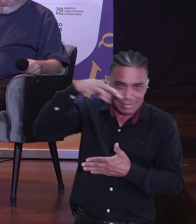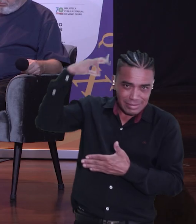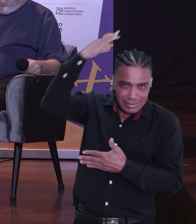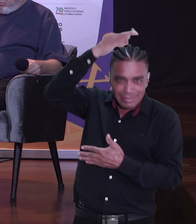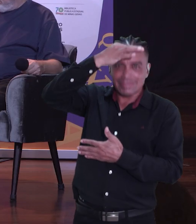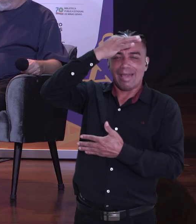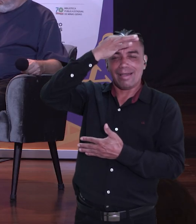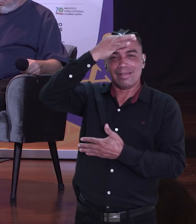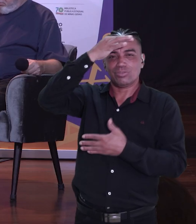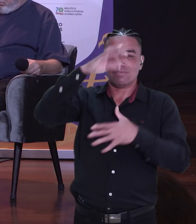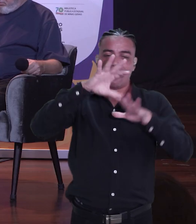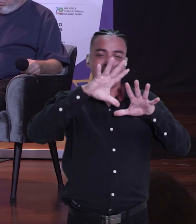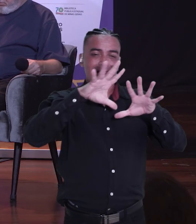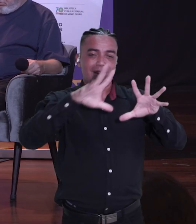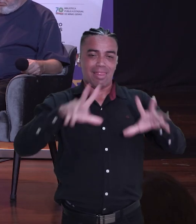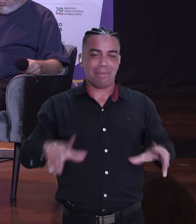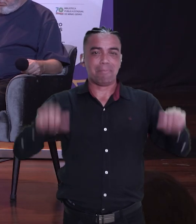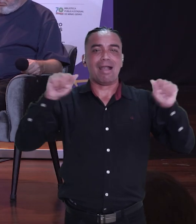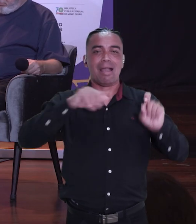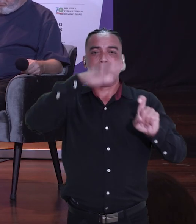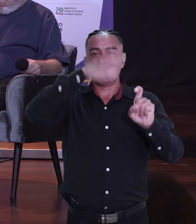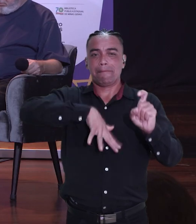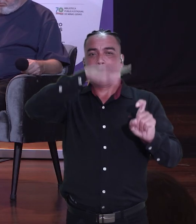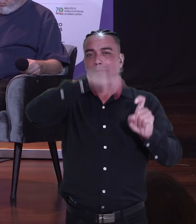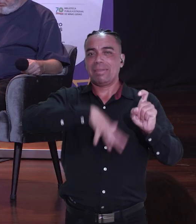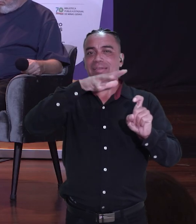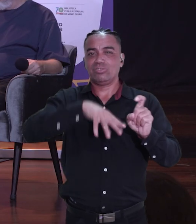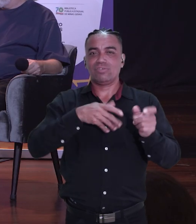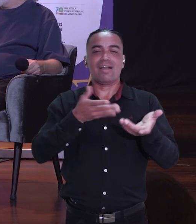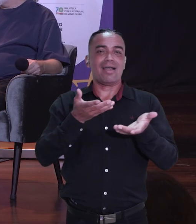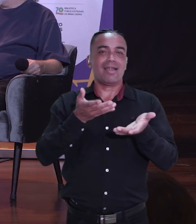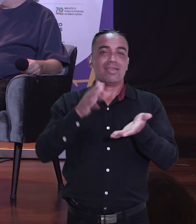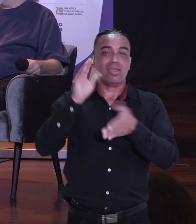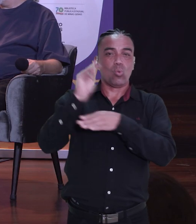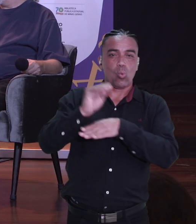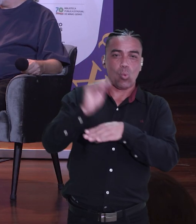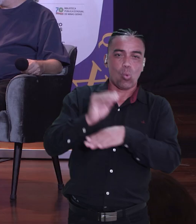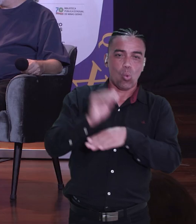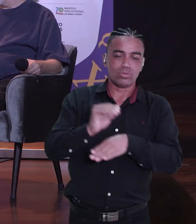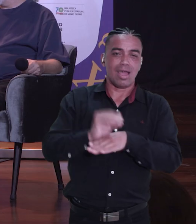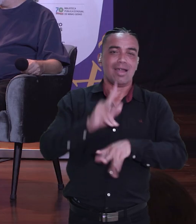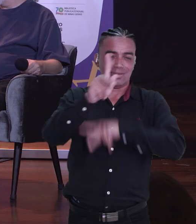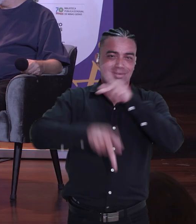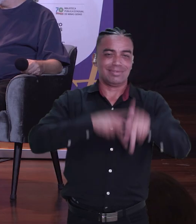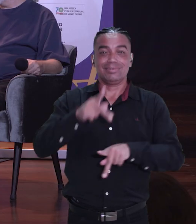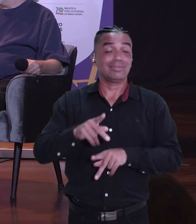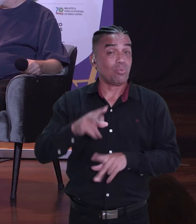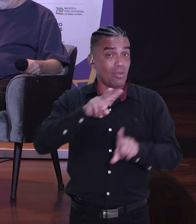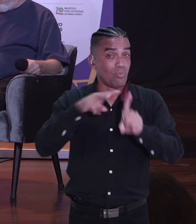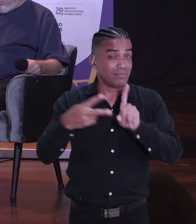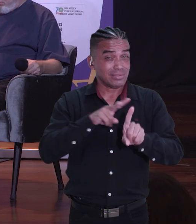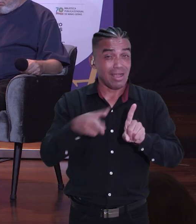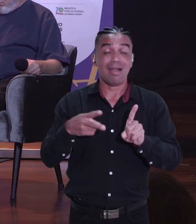santo praticamente, que vai limpar, né, um mito, né, que vai tomar conta do país, vai resolver tudo. Né? Isso é